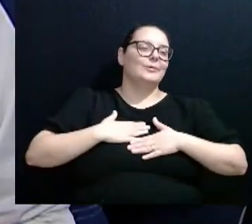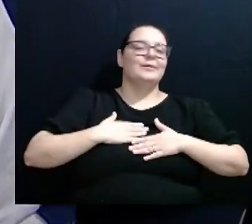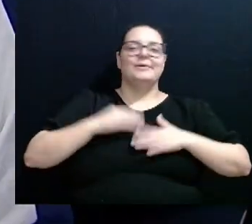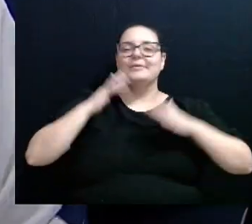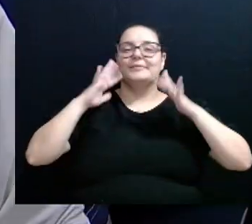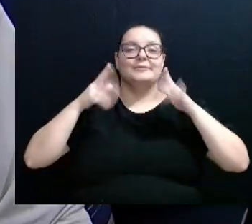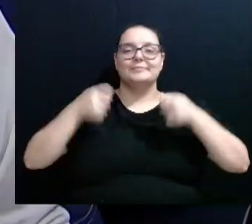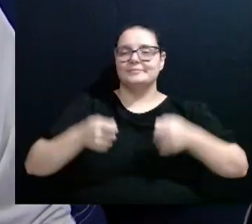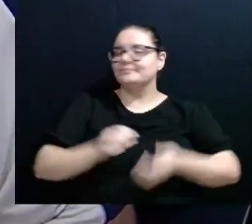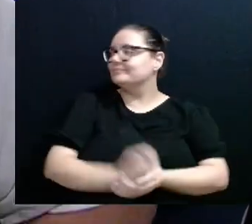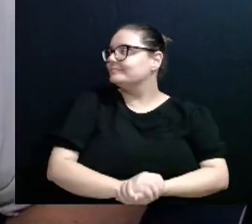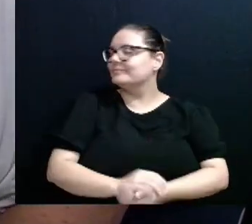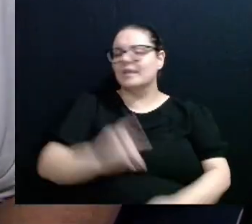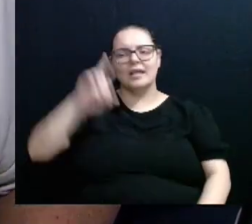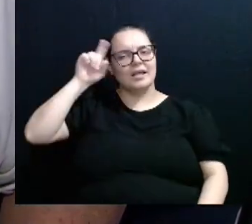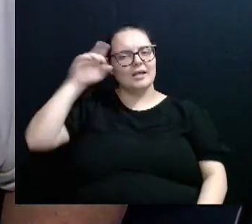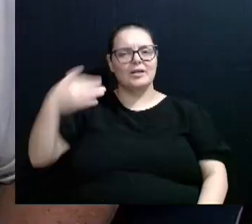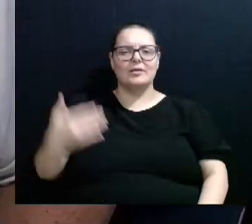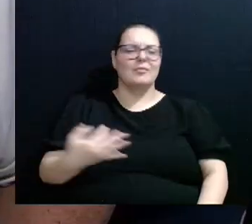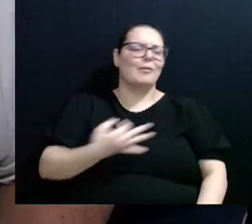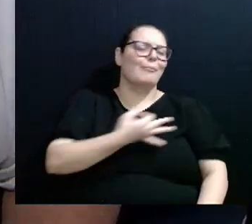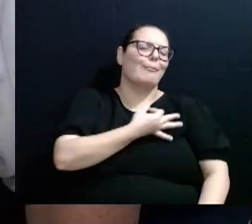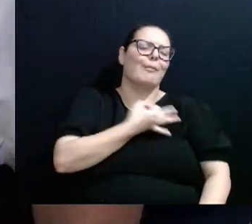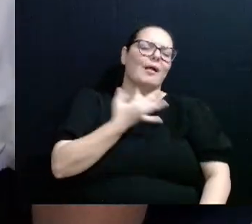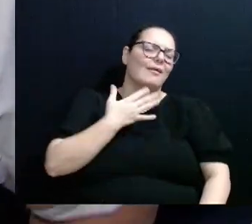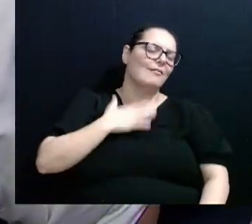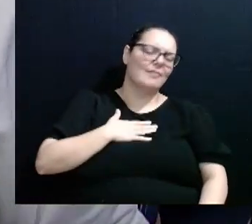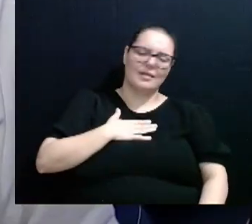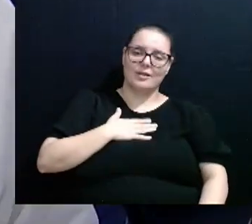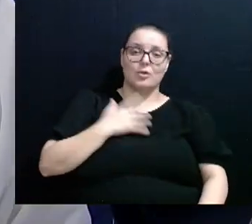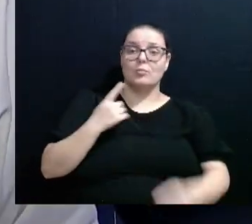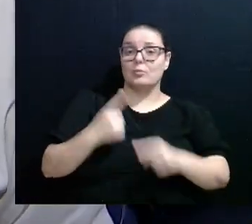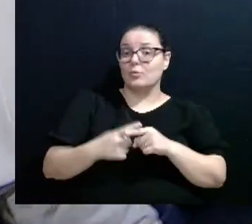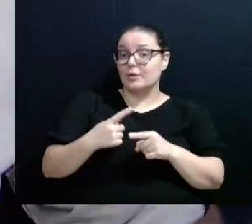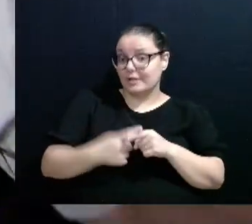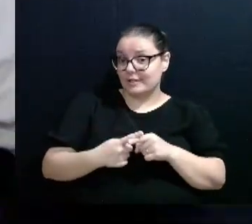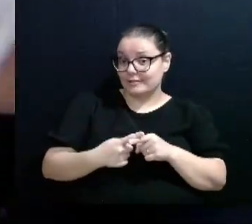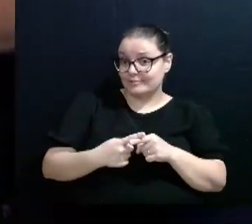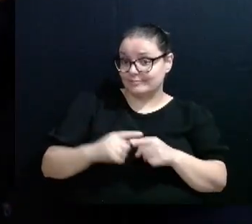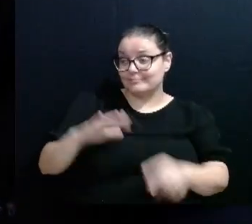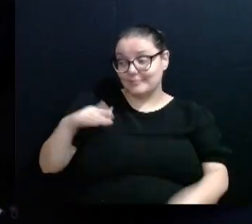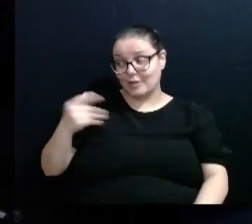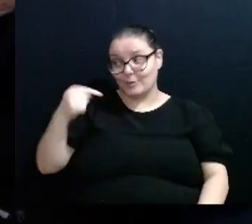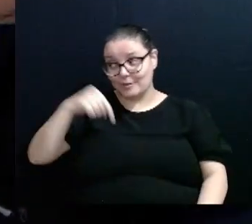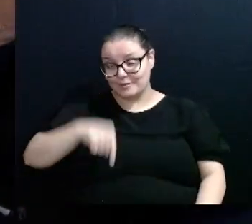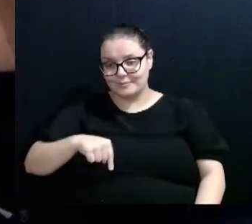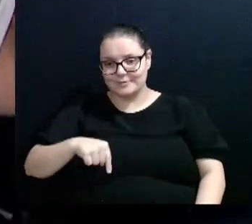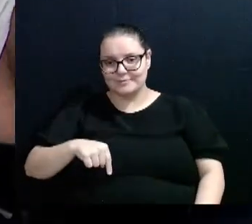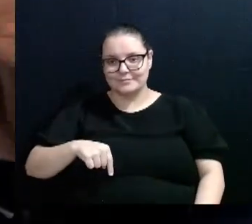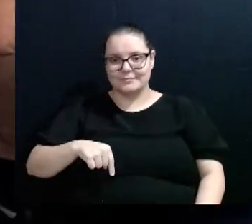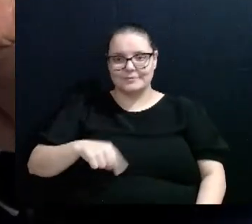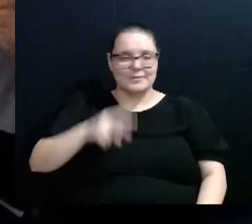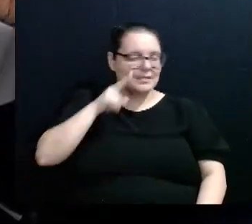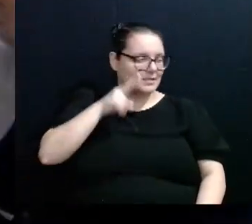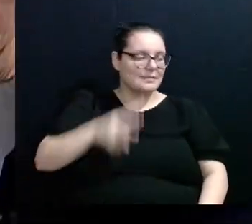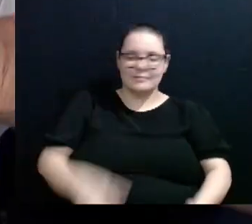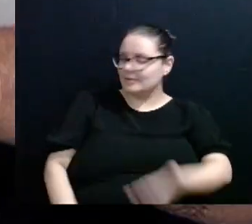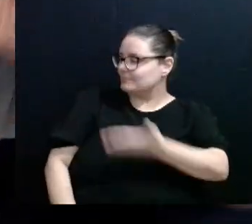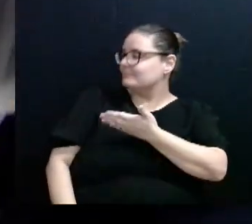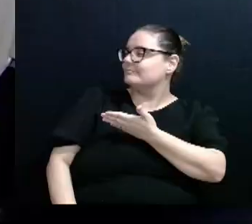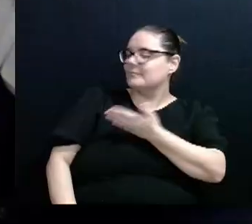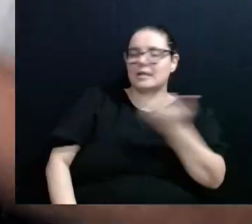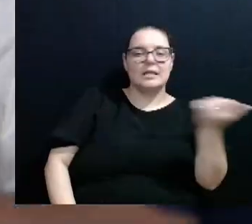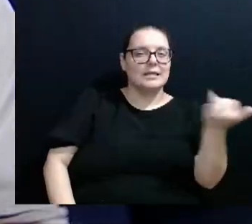aqui para mim é perfeito. Porque quando eu vim para cá, você está vendo essa quantidade de mulher,